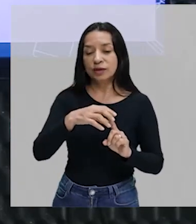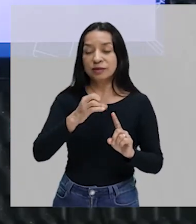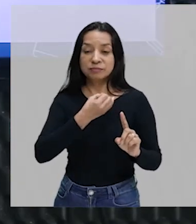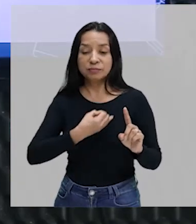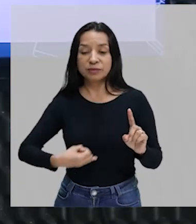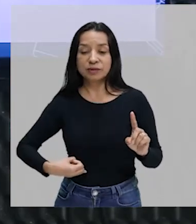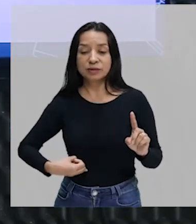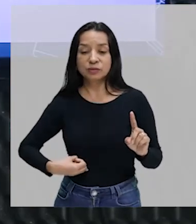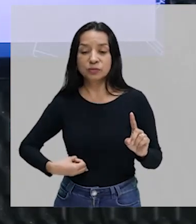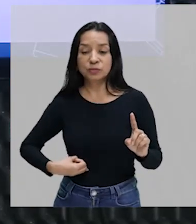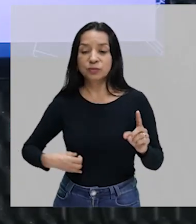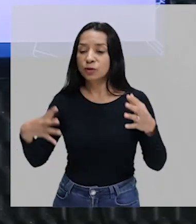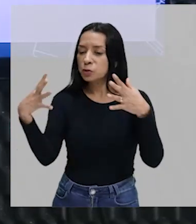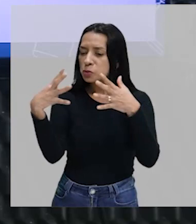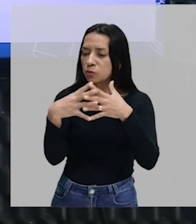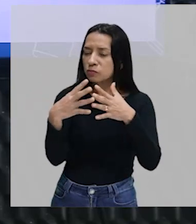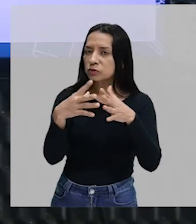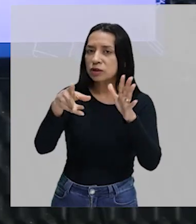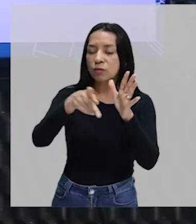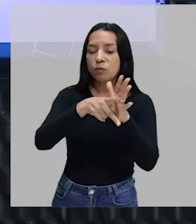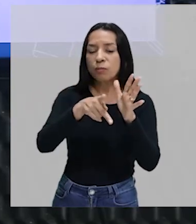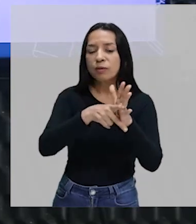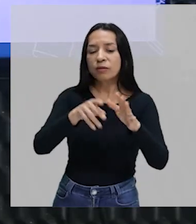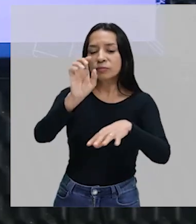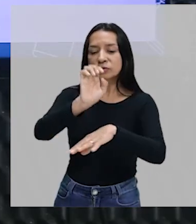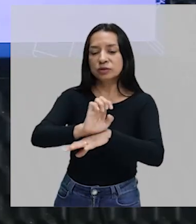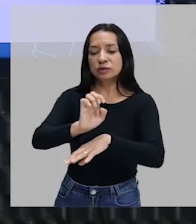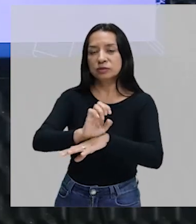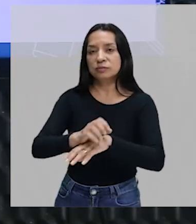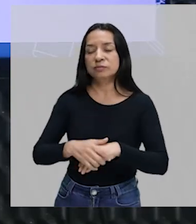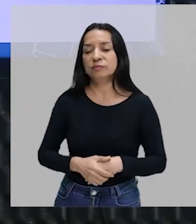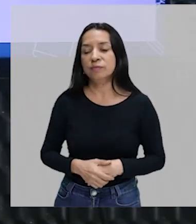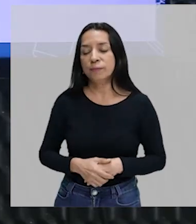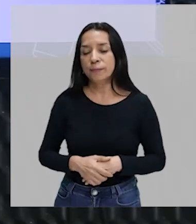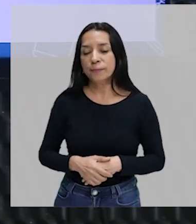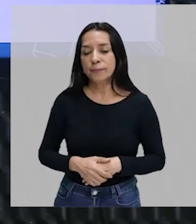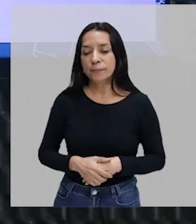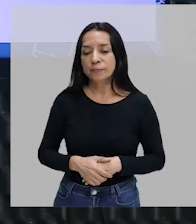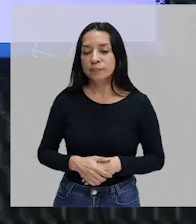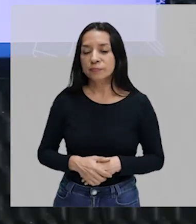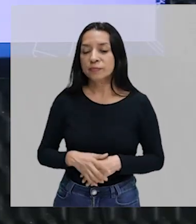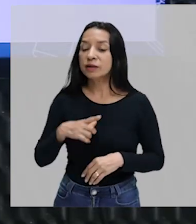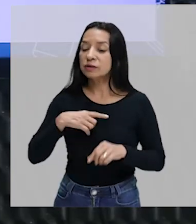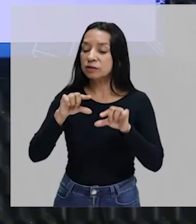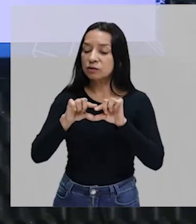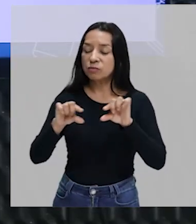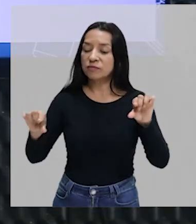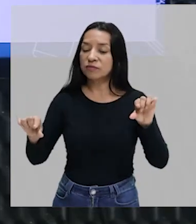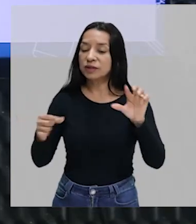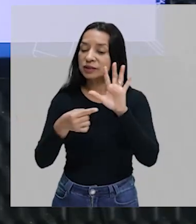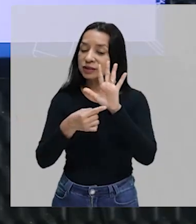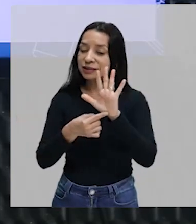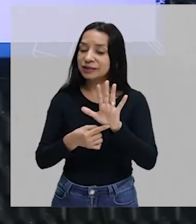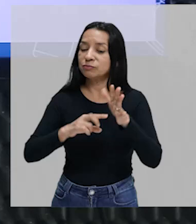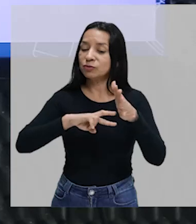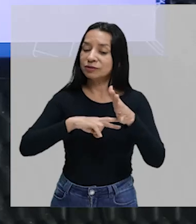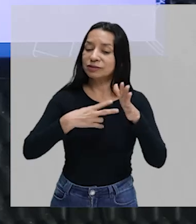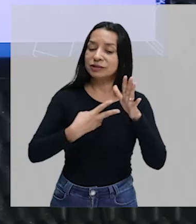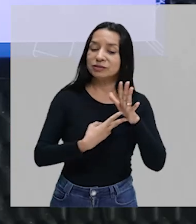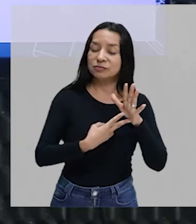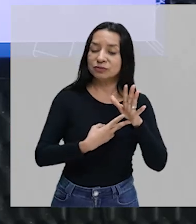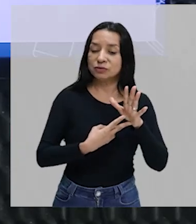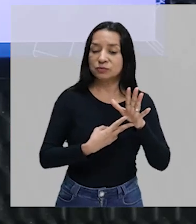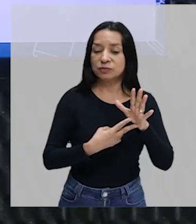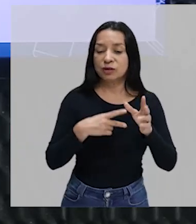Estado. Tem uma frase que, inclusive, simboliza as monarquias absolutistas na Europa. Uma frase dita por um